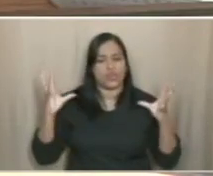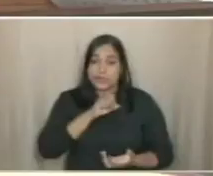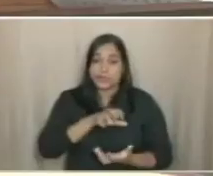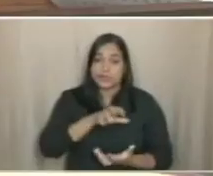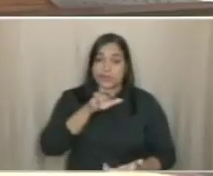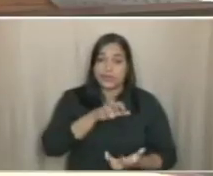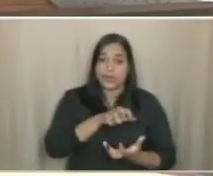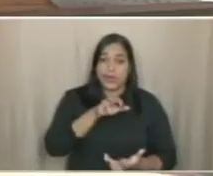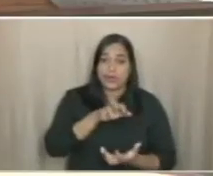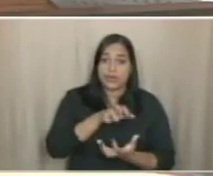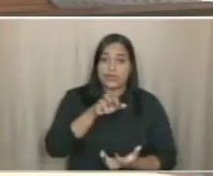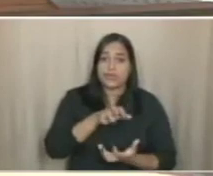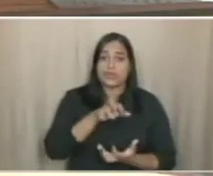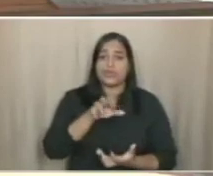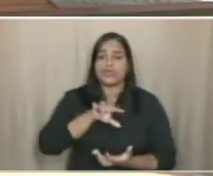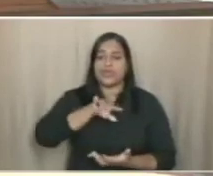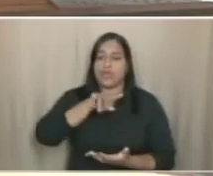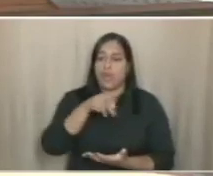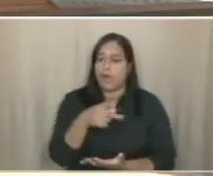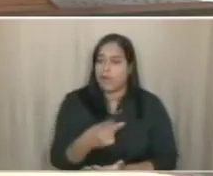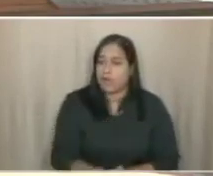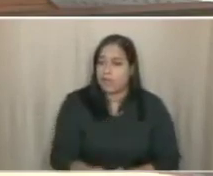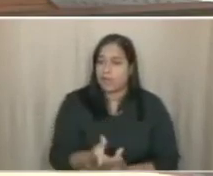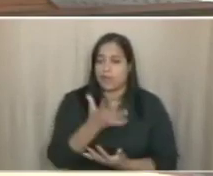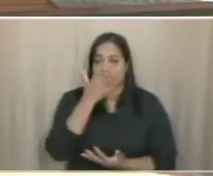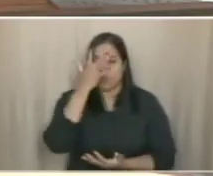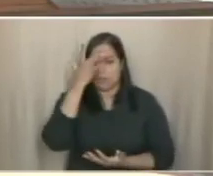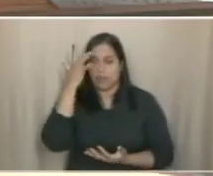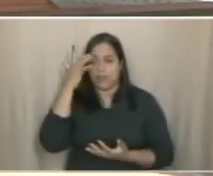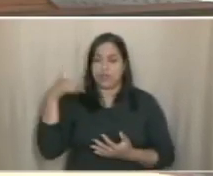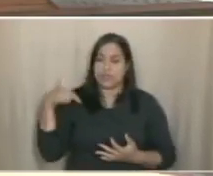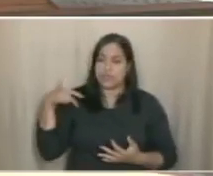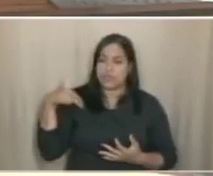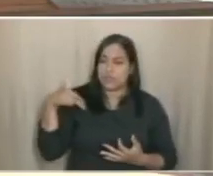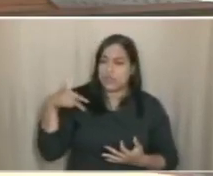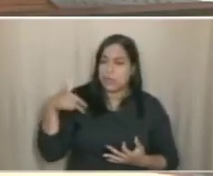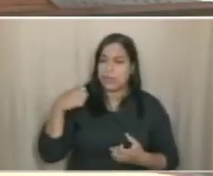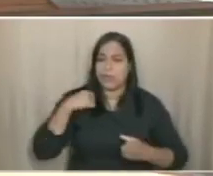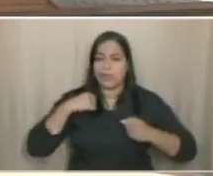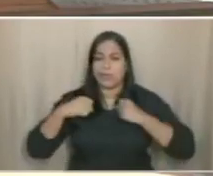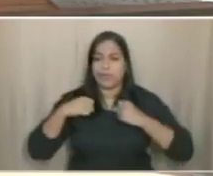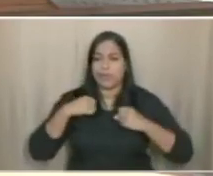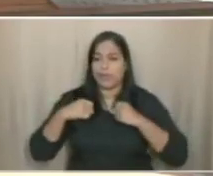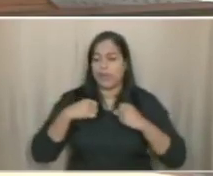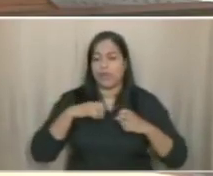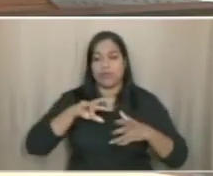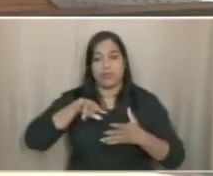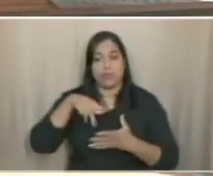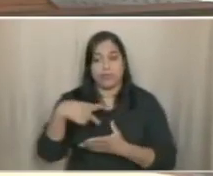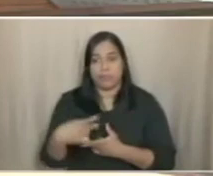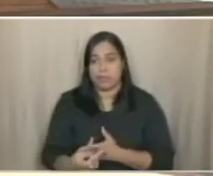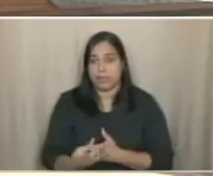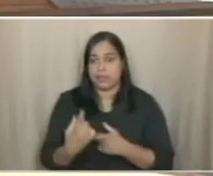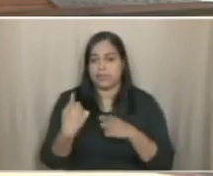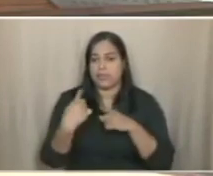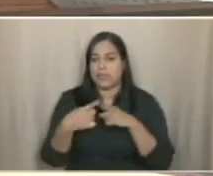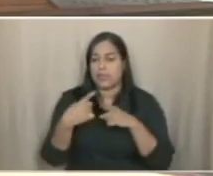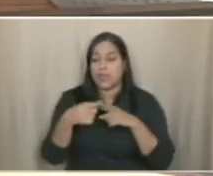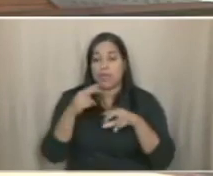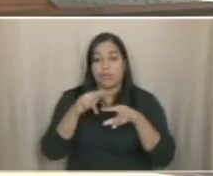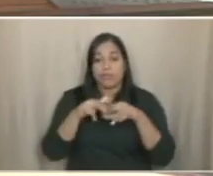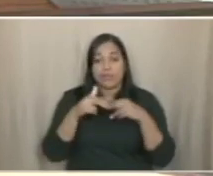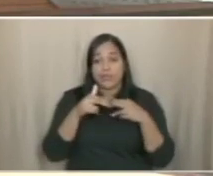Entorno porque são os idosos caindo lá pessoas que caminham que correm lá estão tropeçando por causa dos Diniz